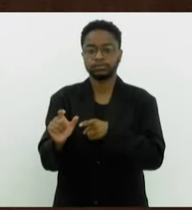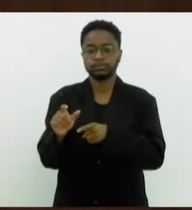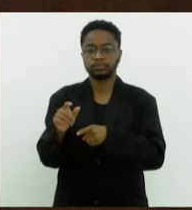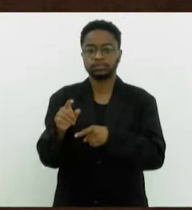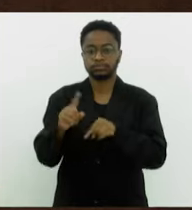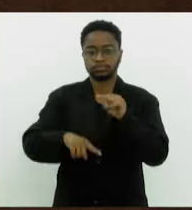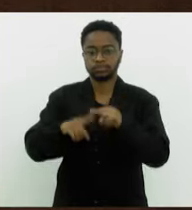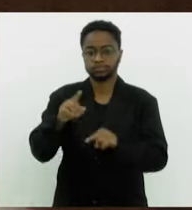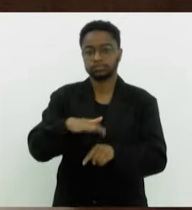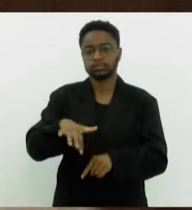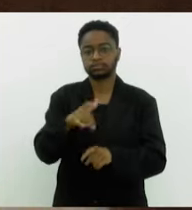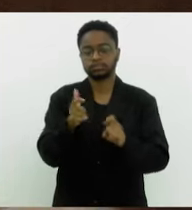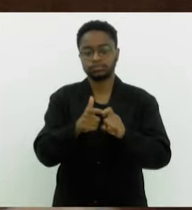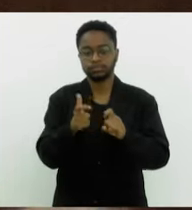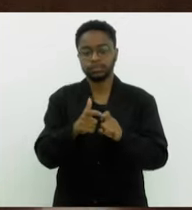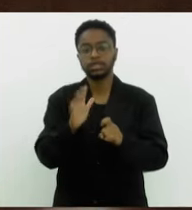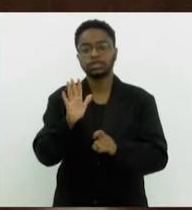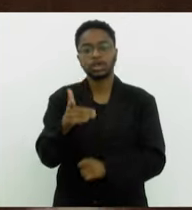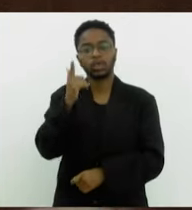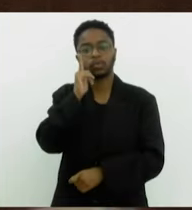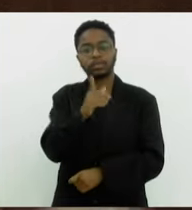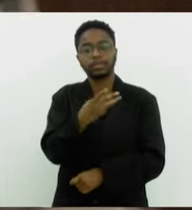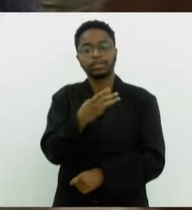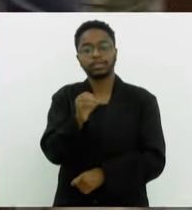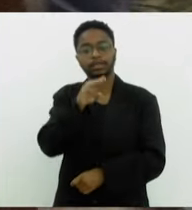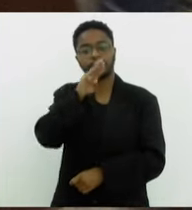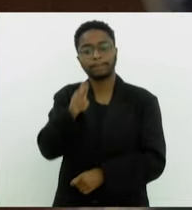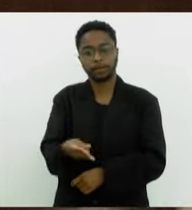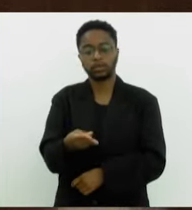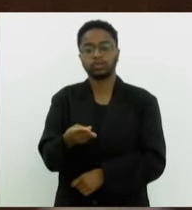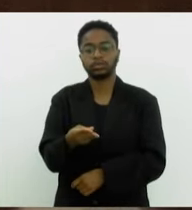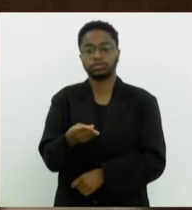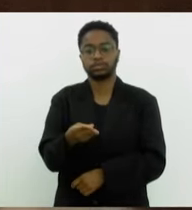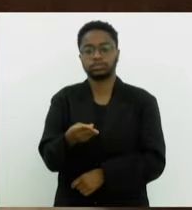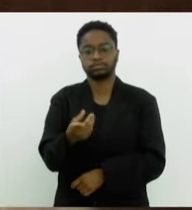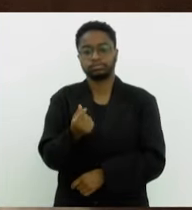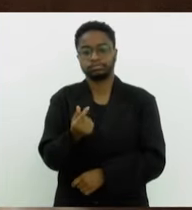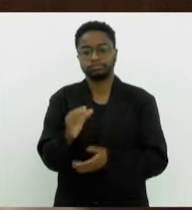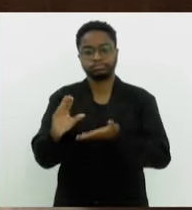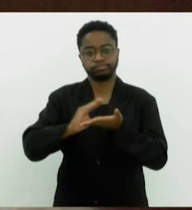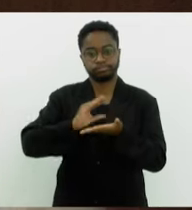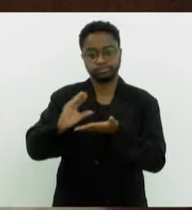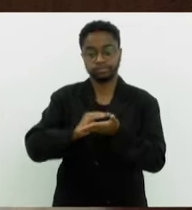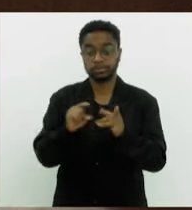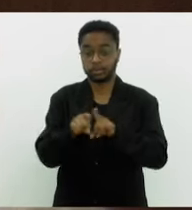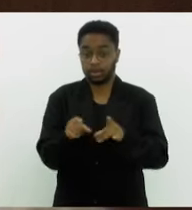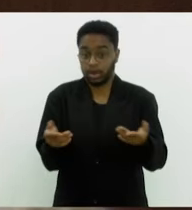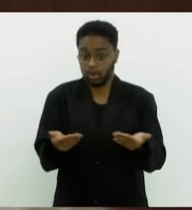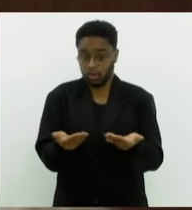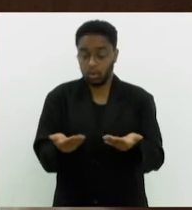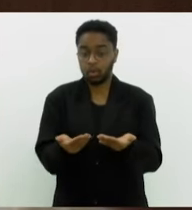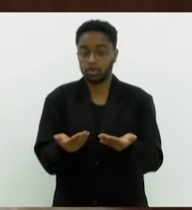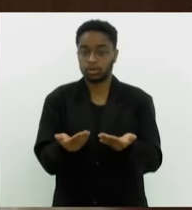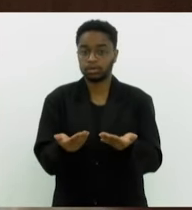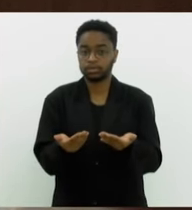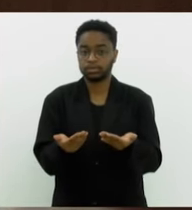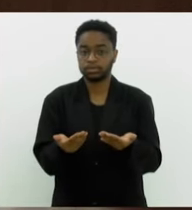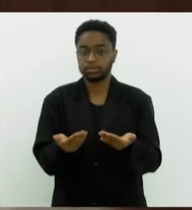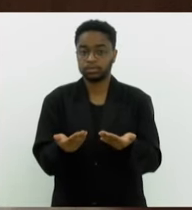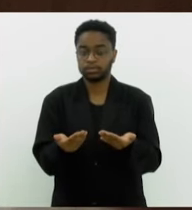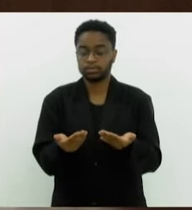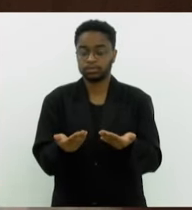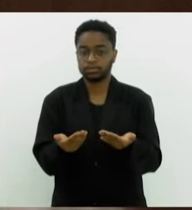médico, que já ganhou mais de 30 milhões em dispensa de licitação, deputado Alan. E agora eu trago aqui,